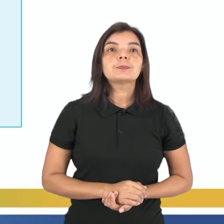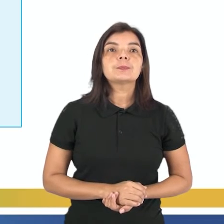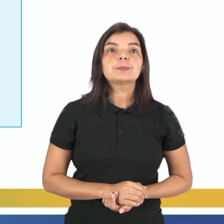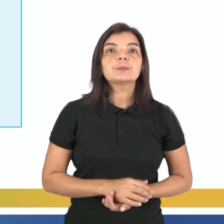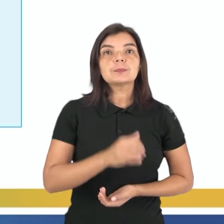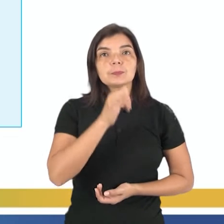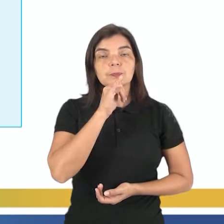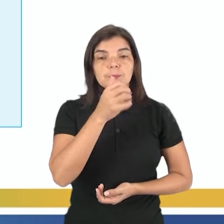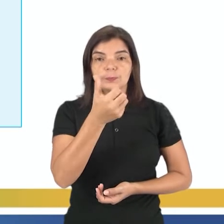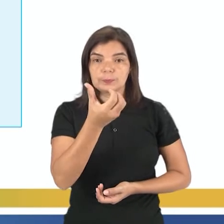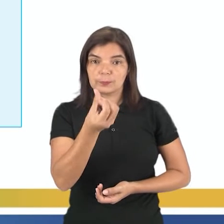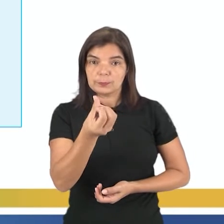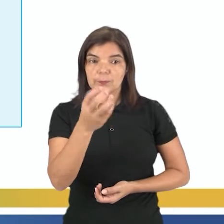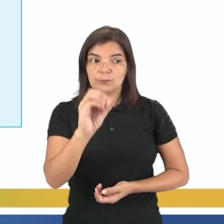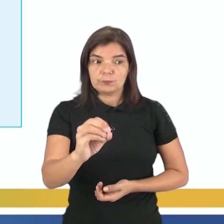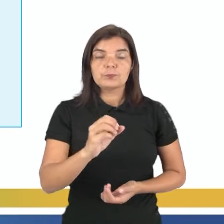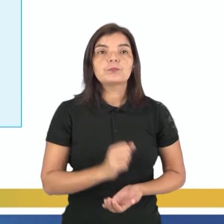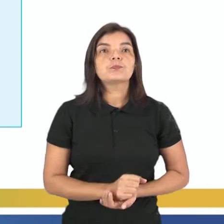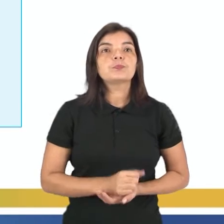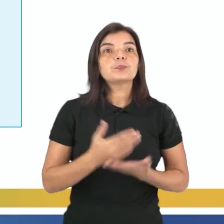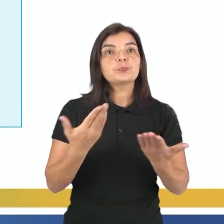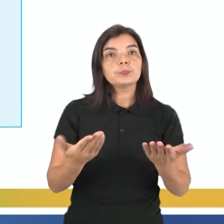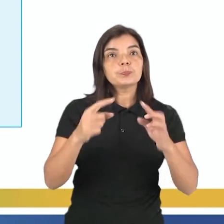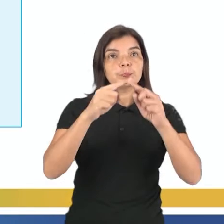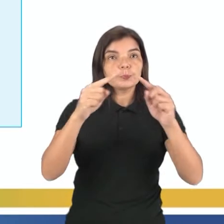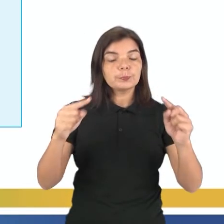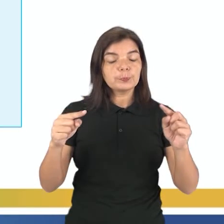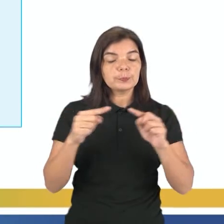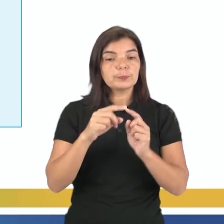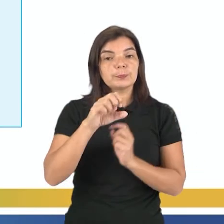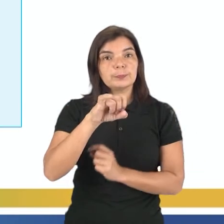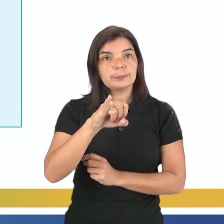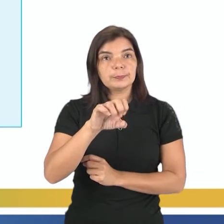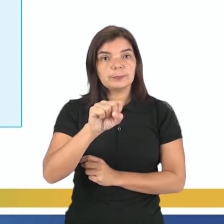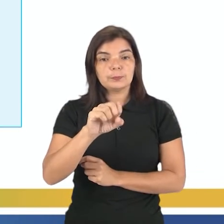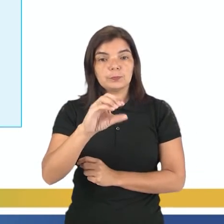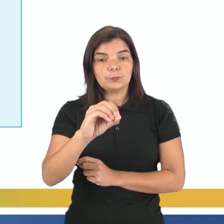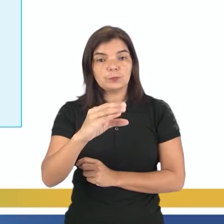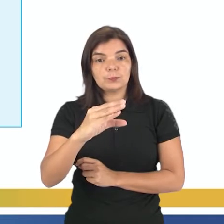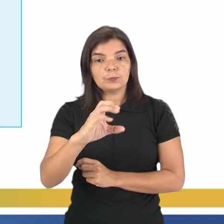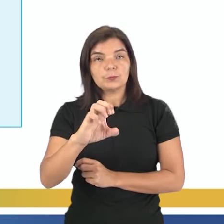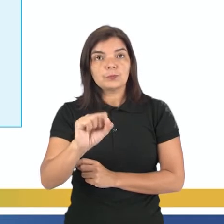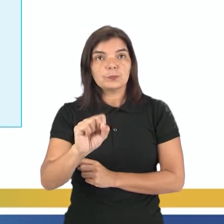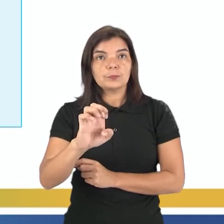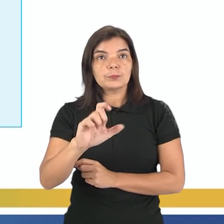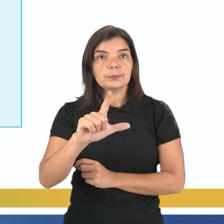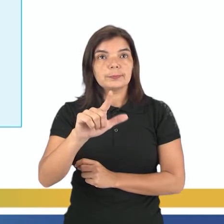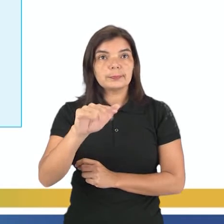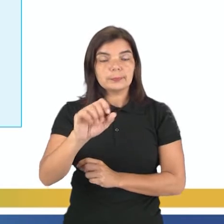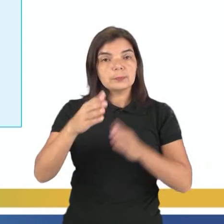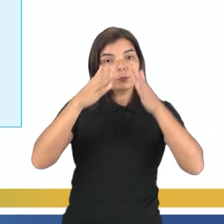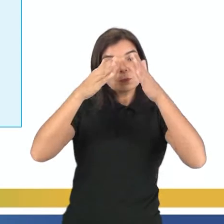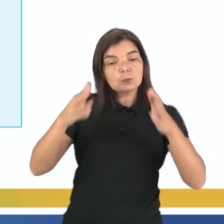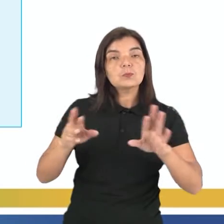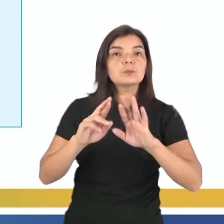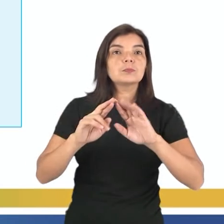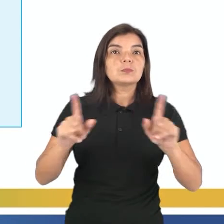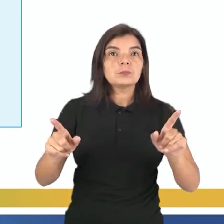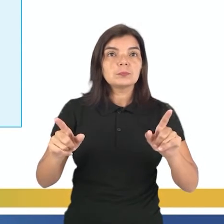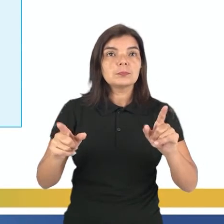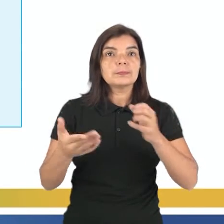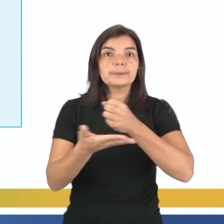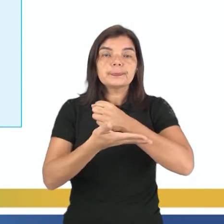No caso de 60 graus. No triângulo isósceles, o lado que possui a medida diferente é chamado